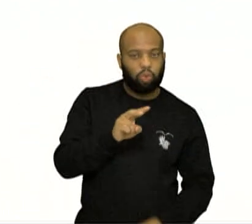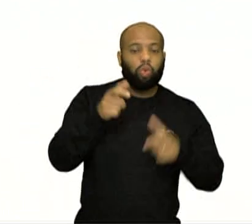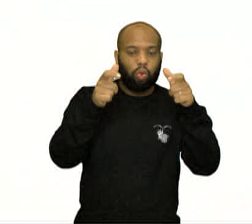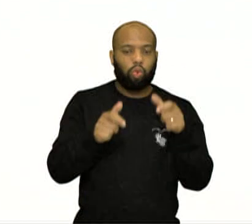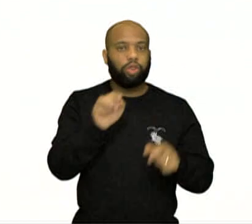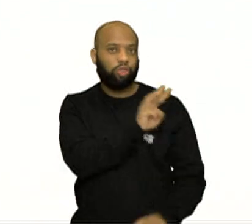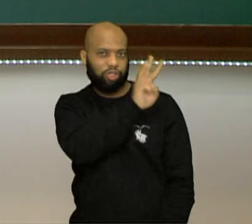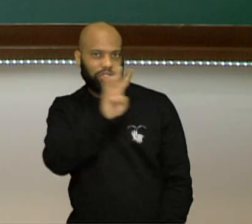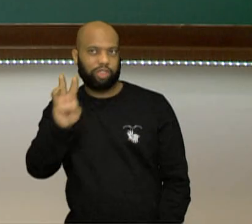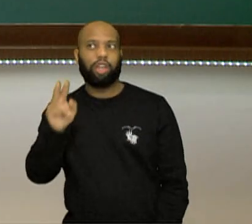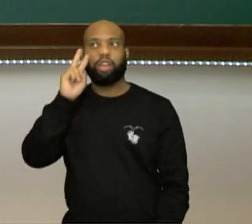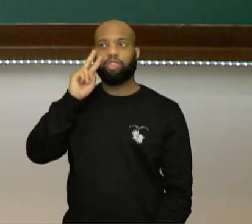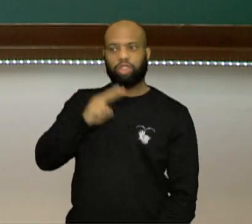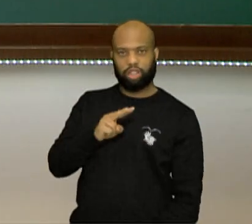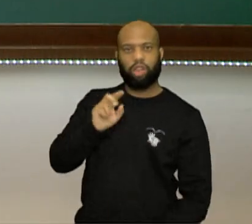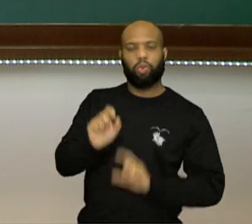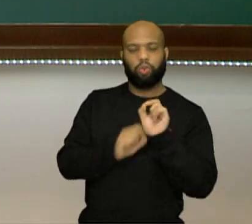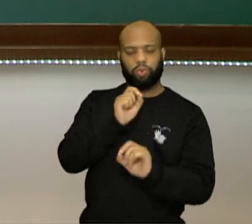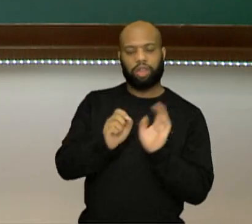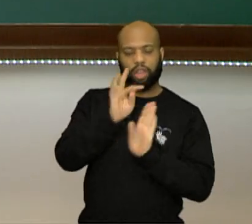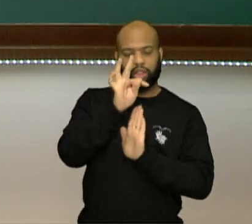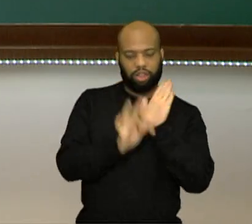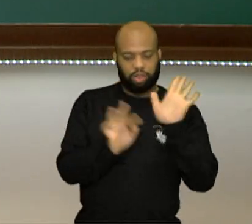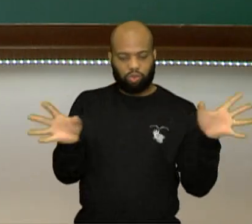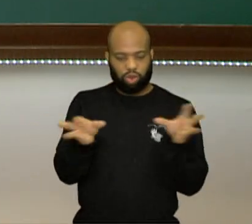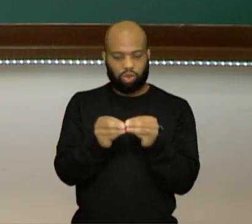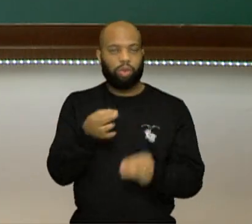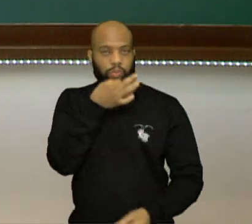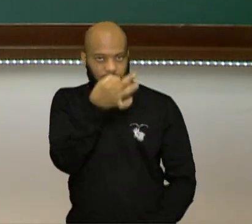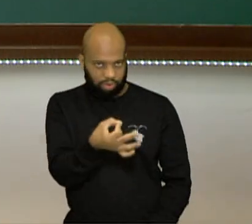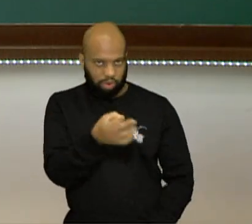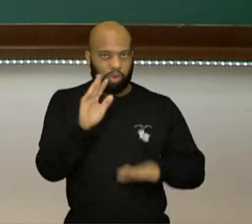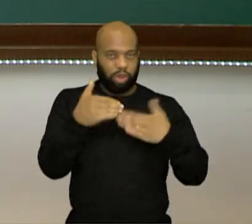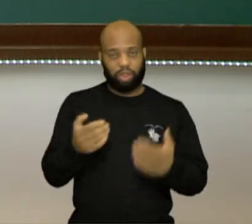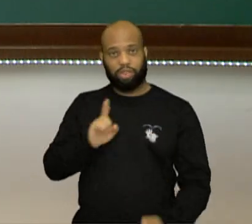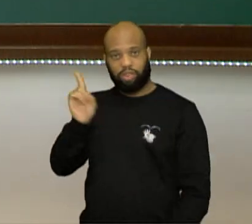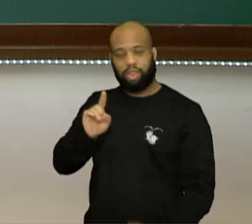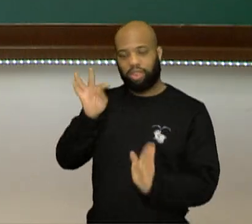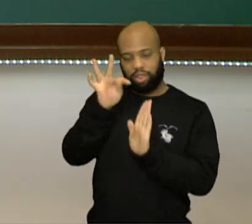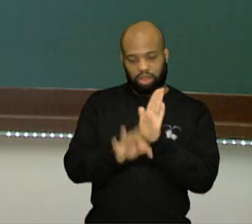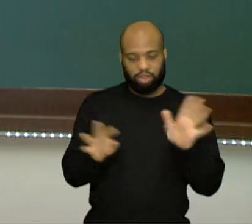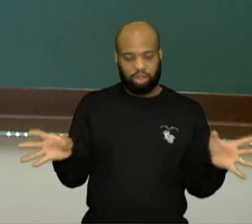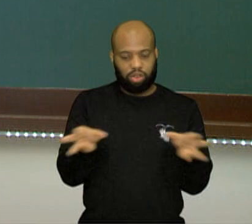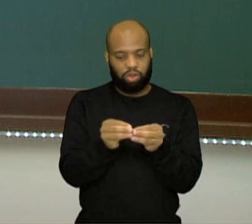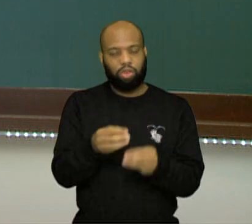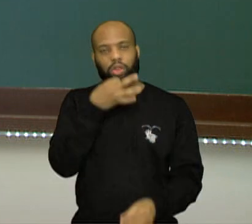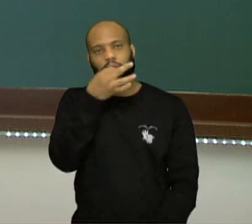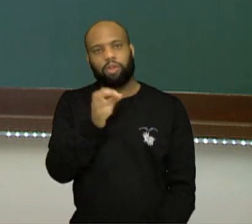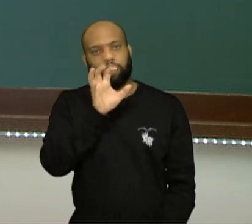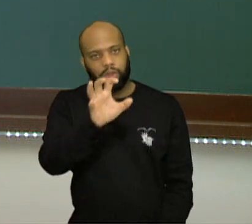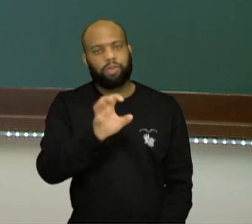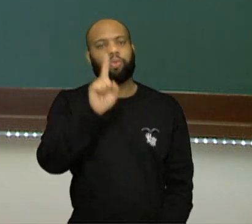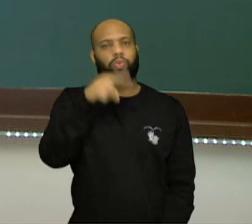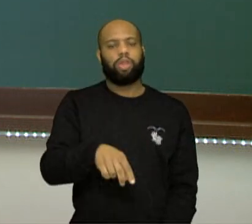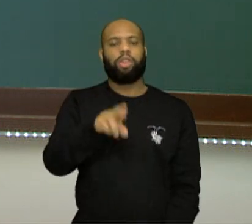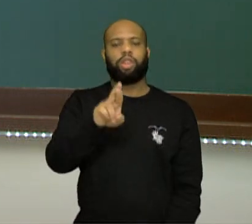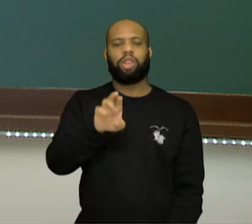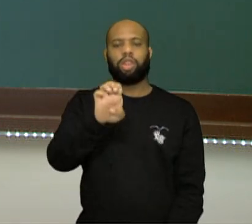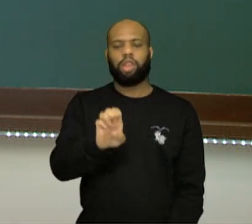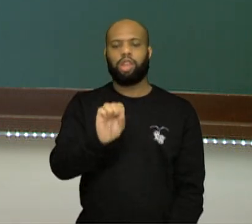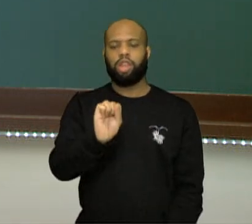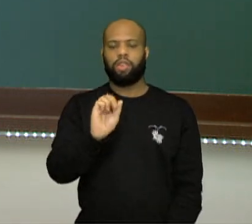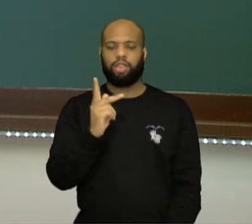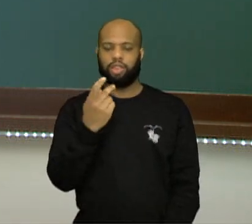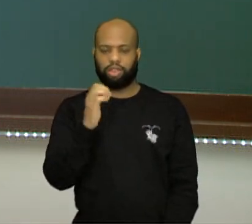acaba entendendo, compreendendo e a resenha ela traz para nós. Então, a resenha é isso, é aquele texto em